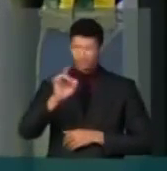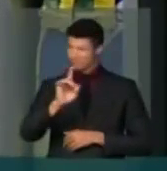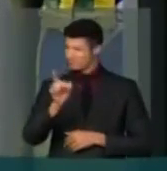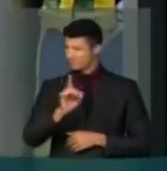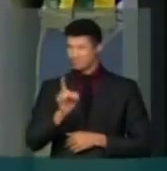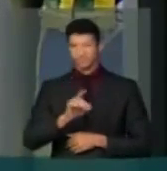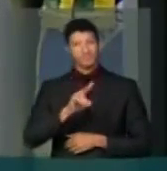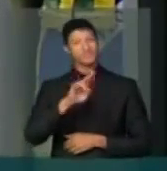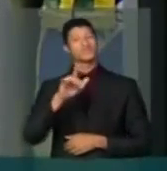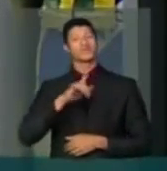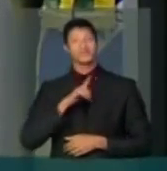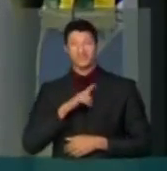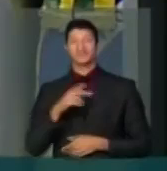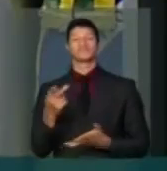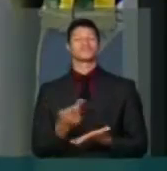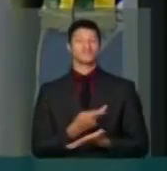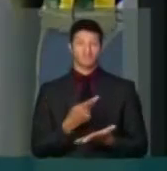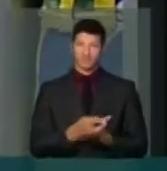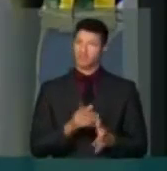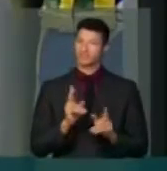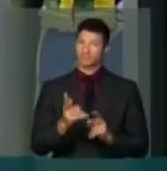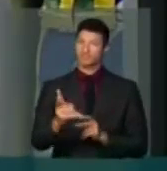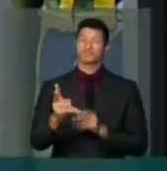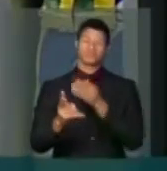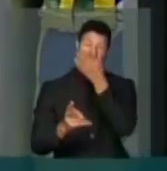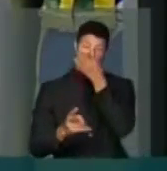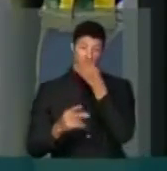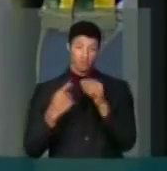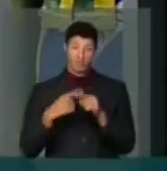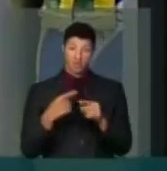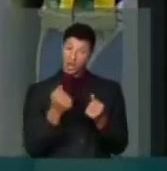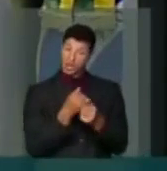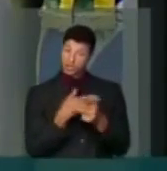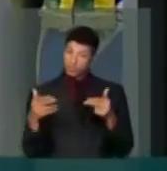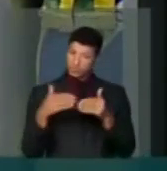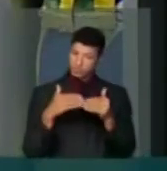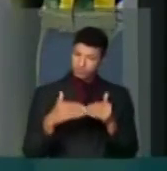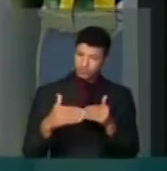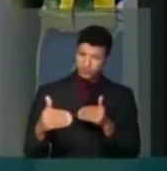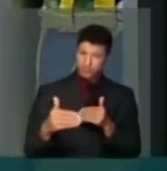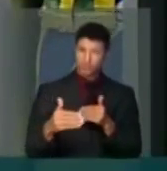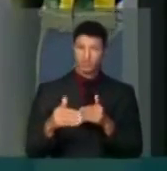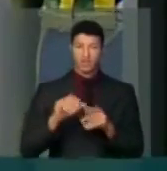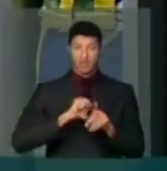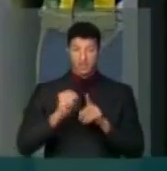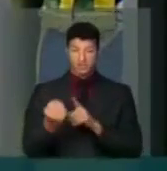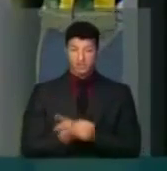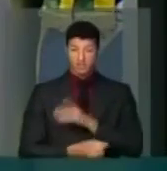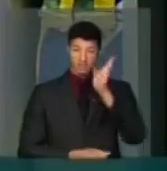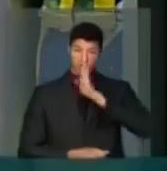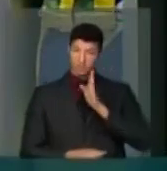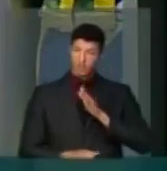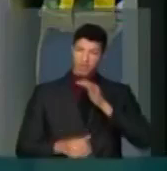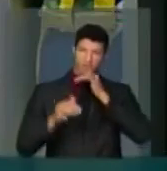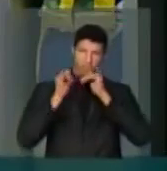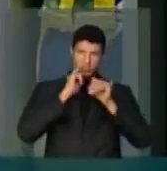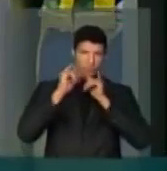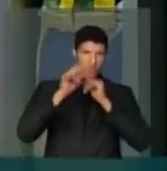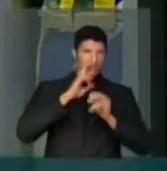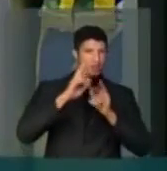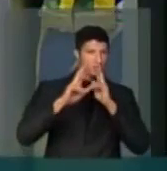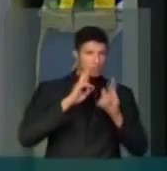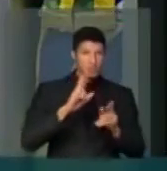certamente vai ter um preço muito caro. As coisas estão caminhando, a sociedade está se